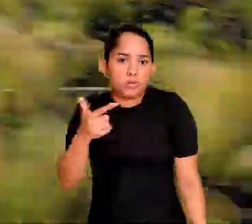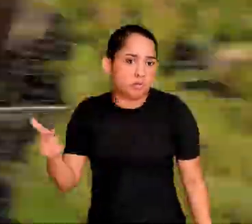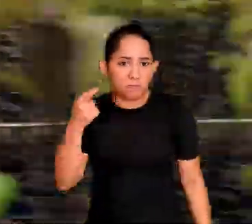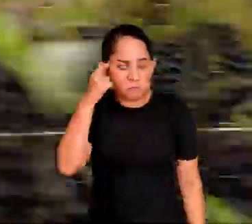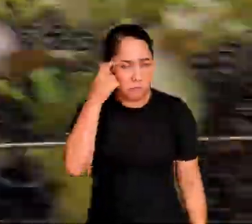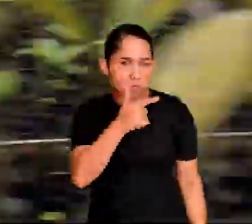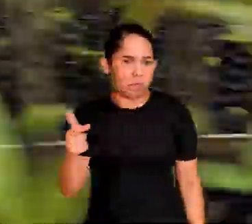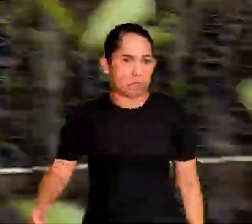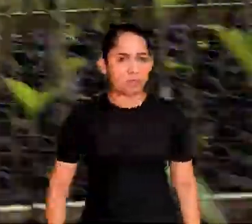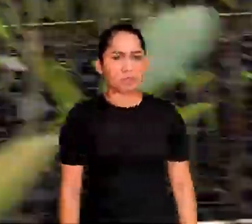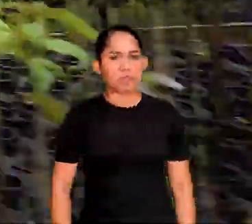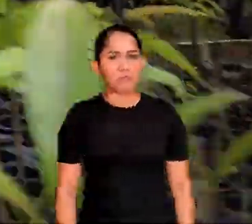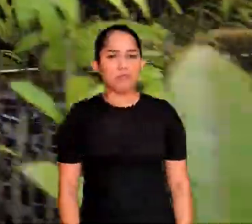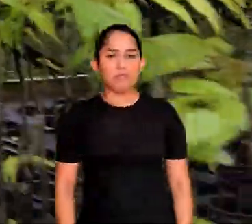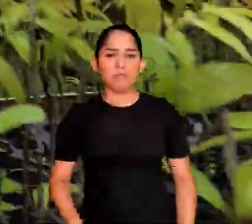né?